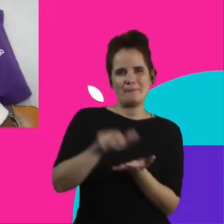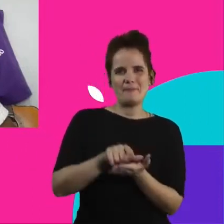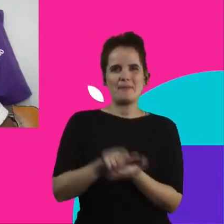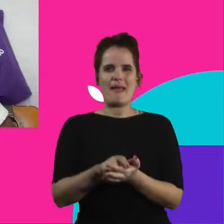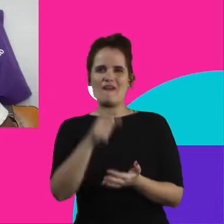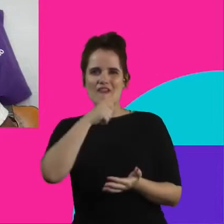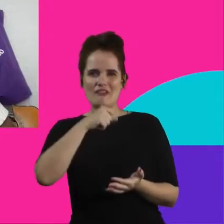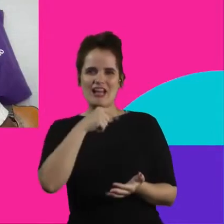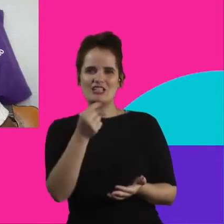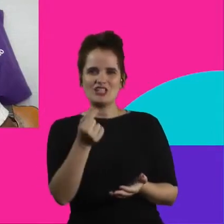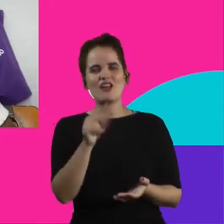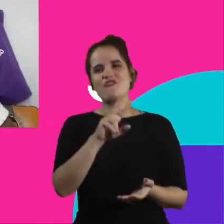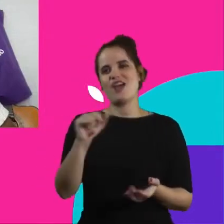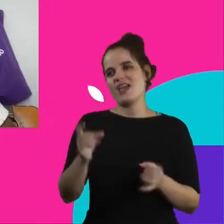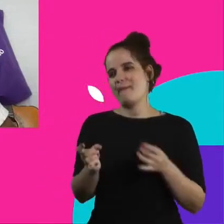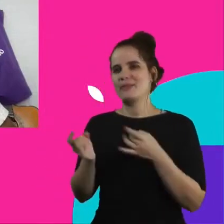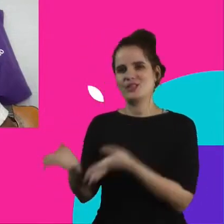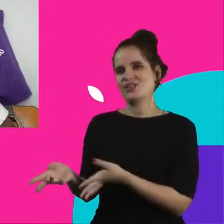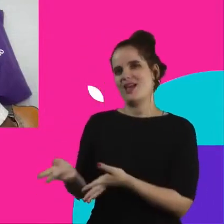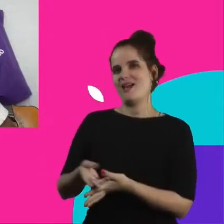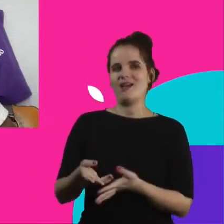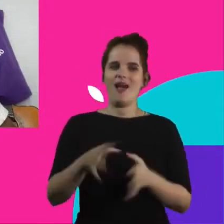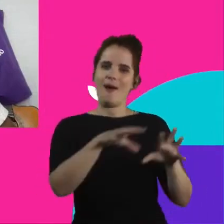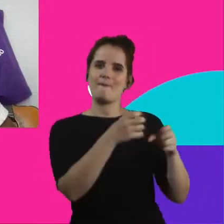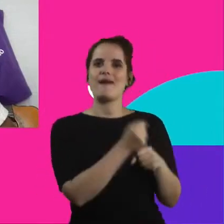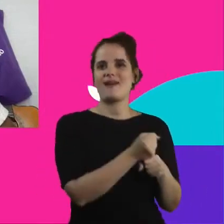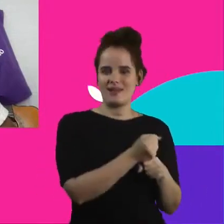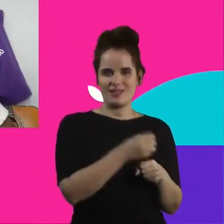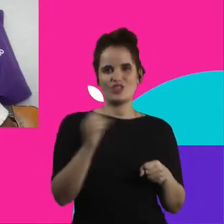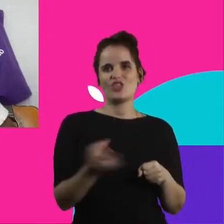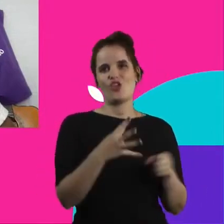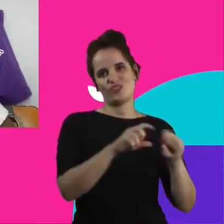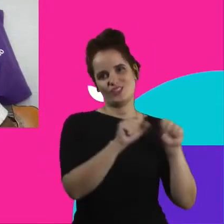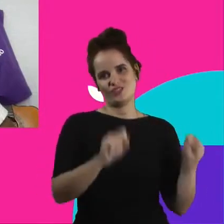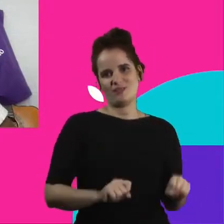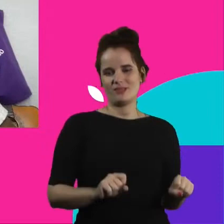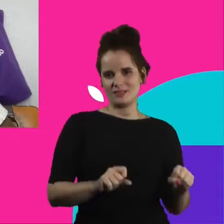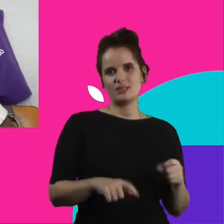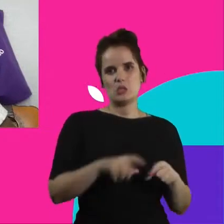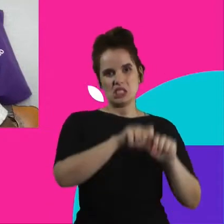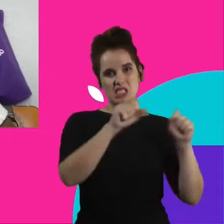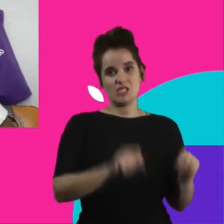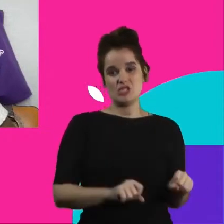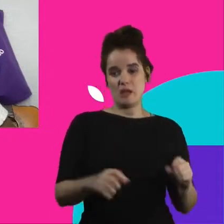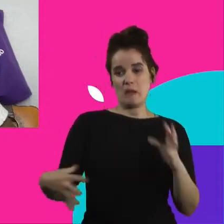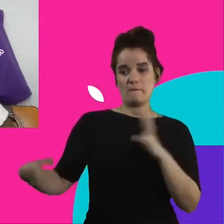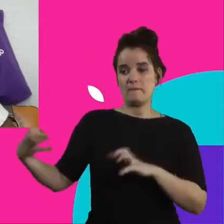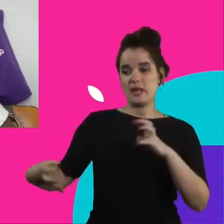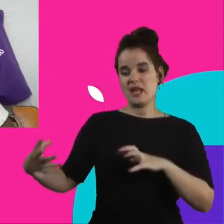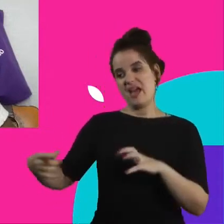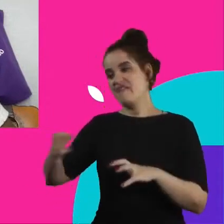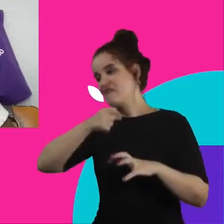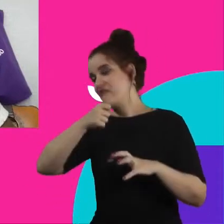vão abandonar esse sistema e ir para um novo sistema. Então ele é menos de brigar com o sistema antigo e mais de buscar criar um